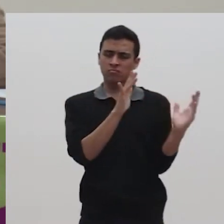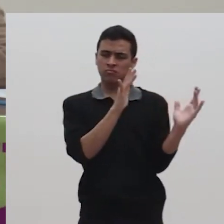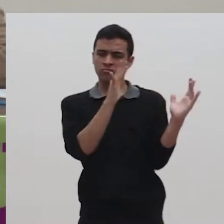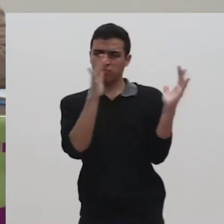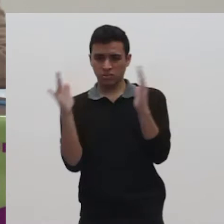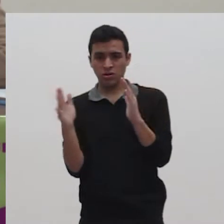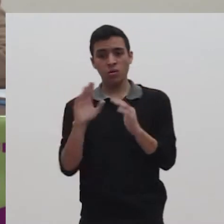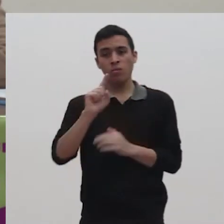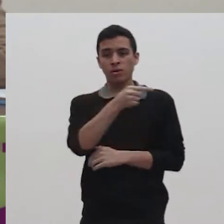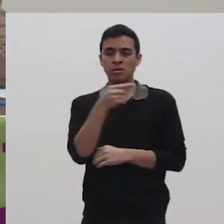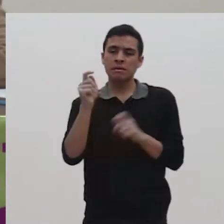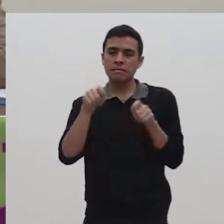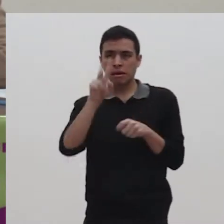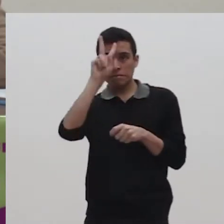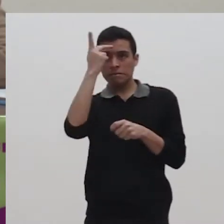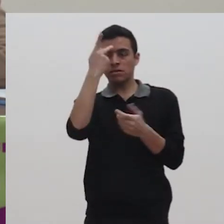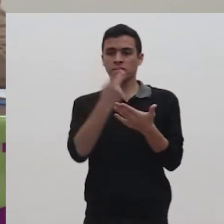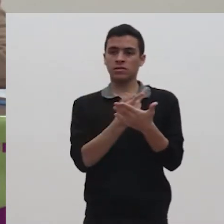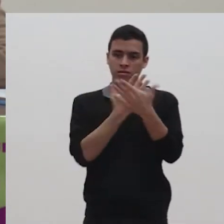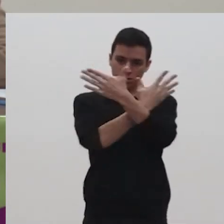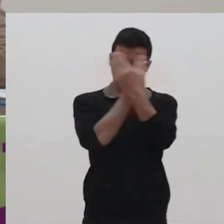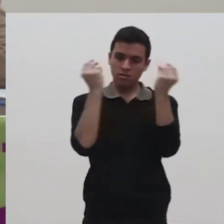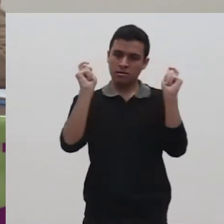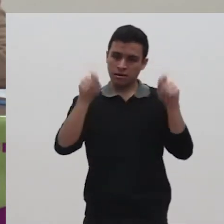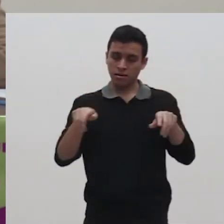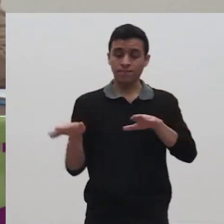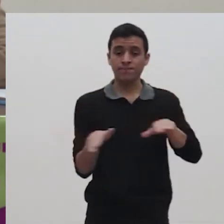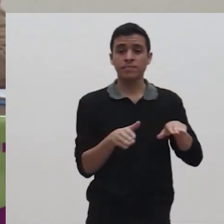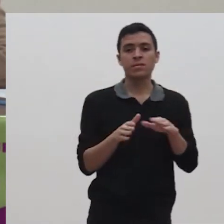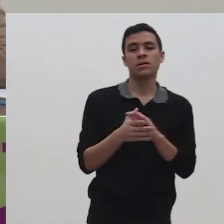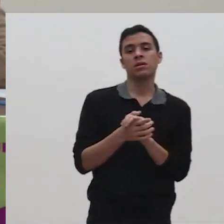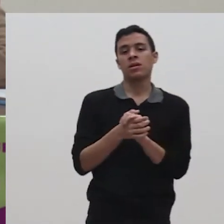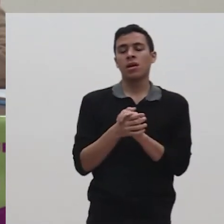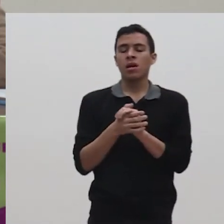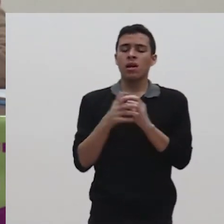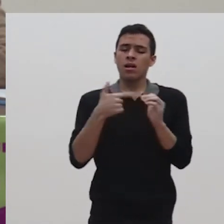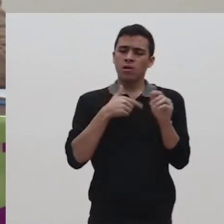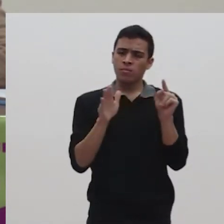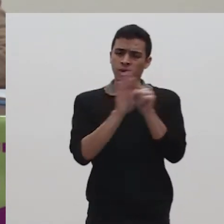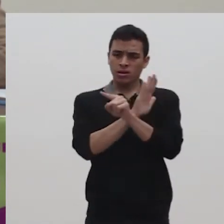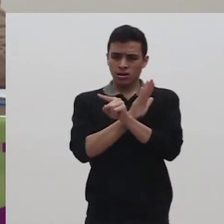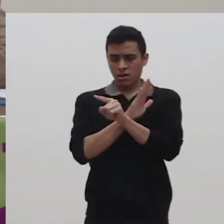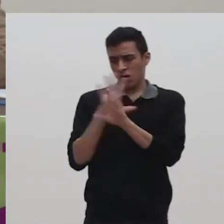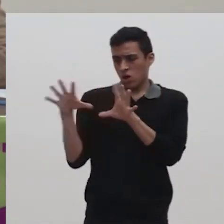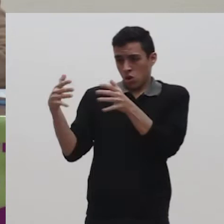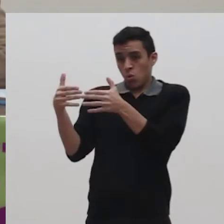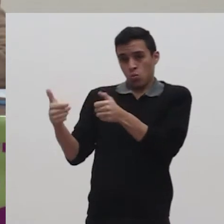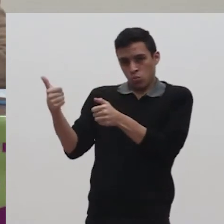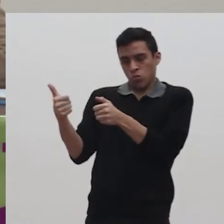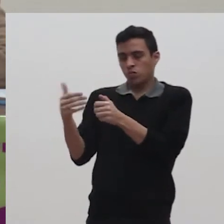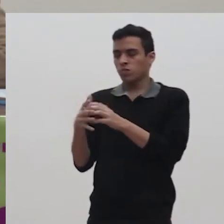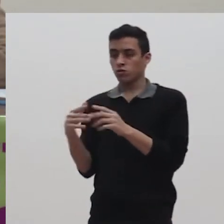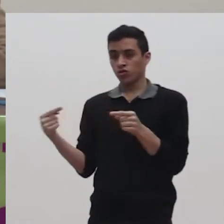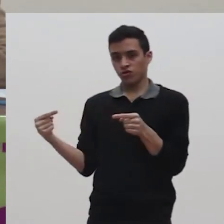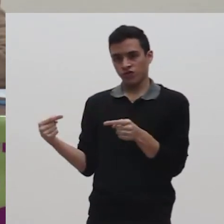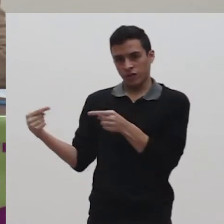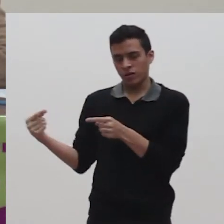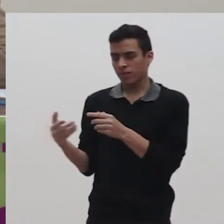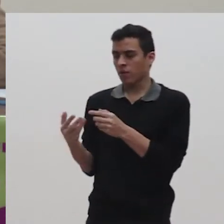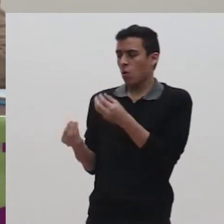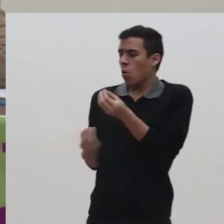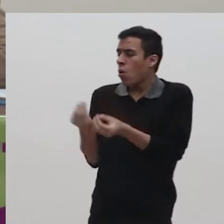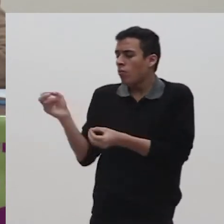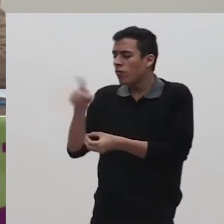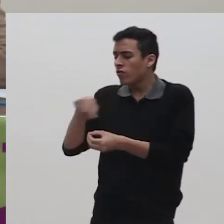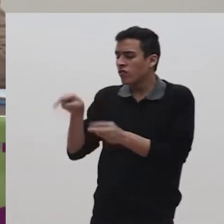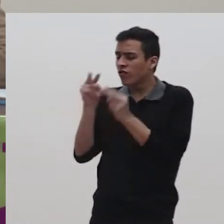Porque em uma semana a memória pode falhar, né? Eu perguntei à chapa adversária como é que eles